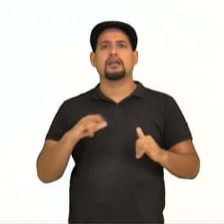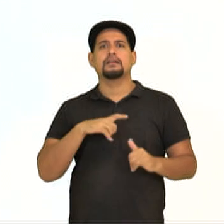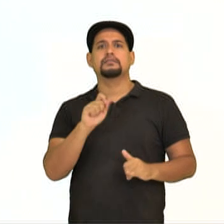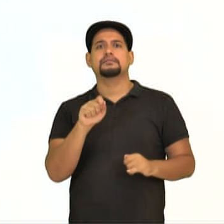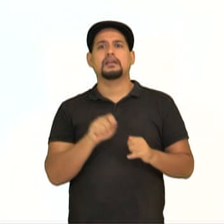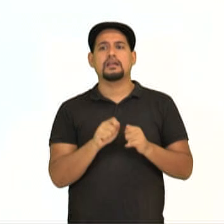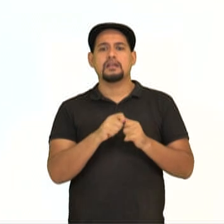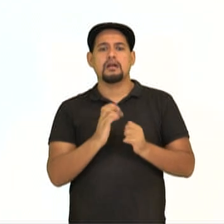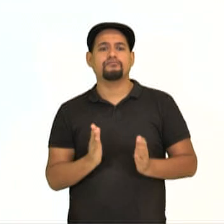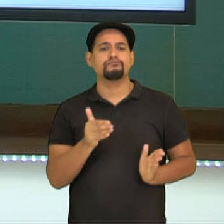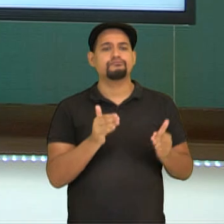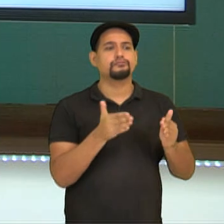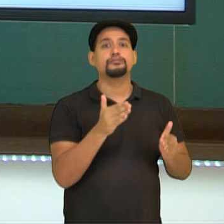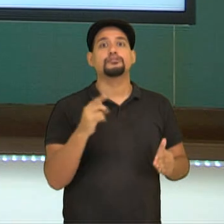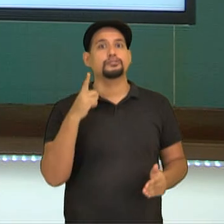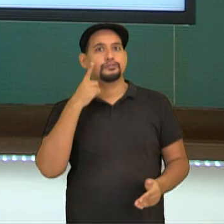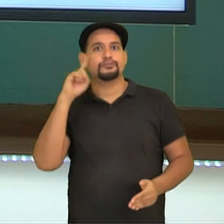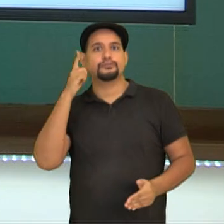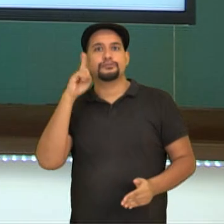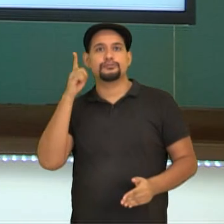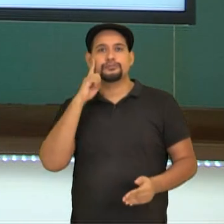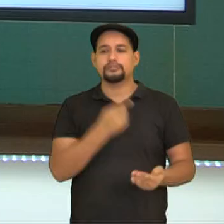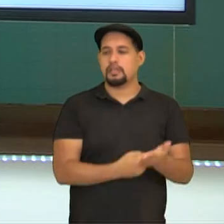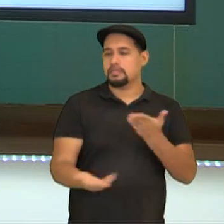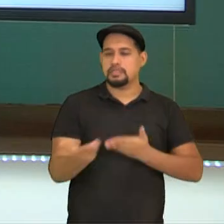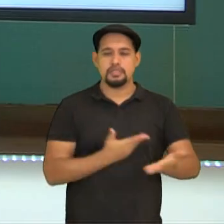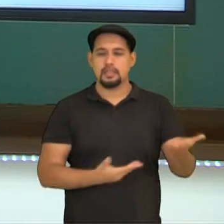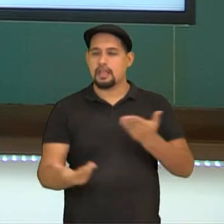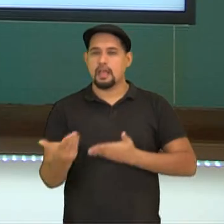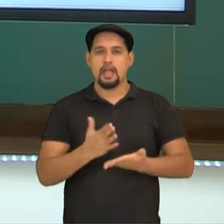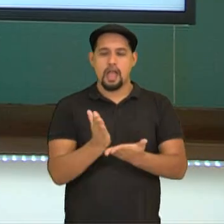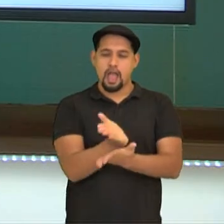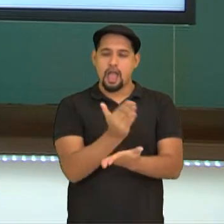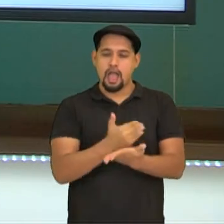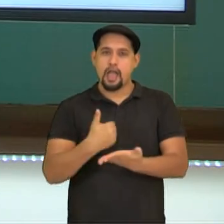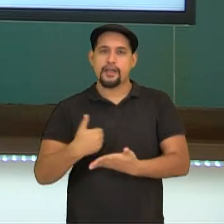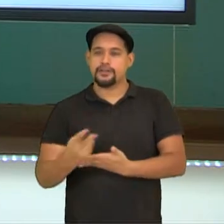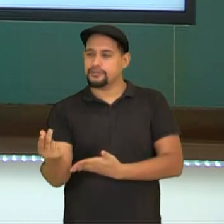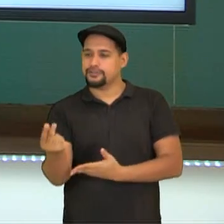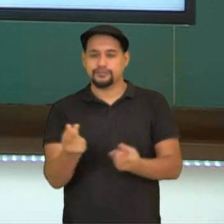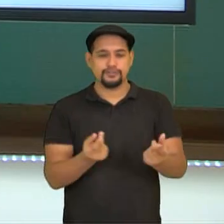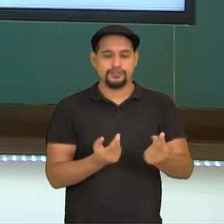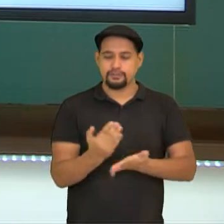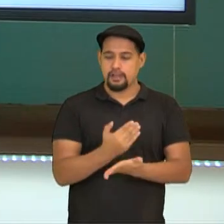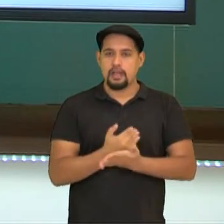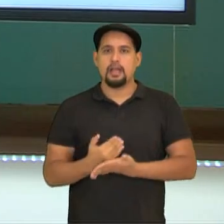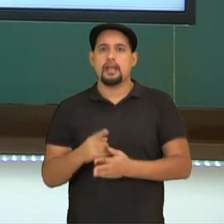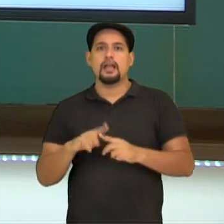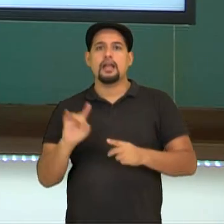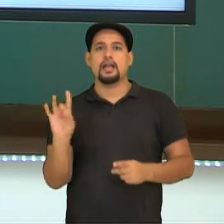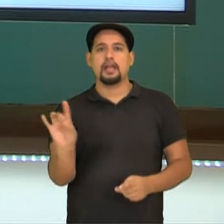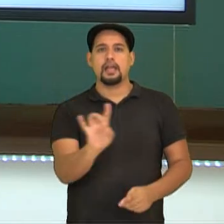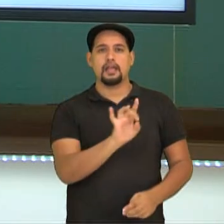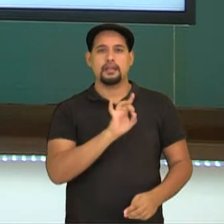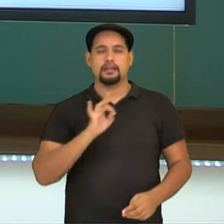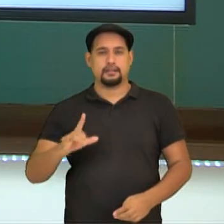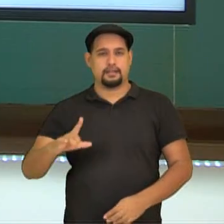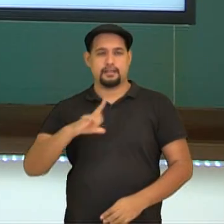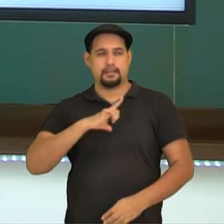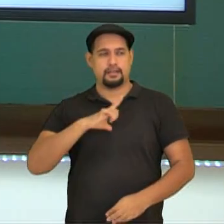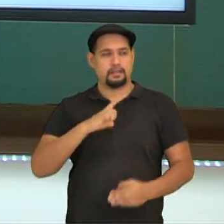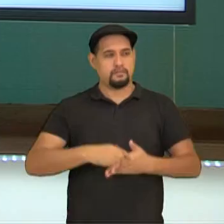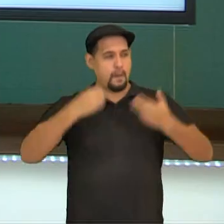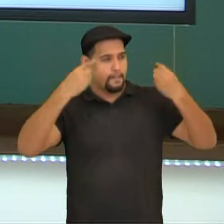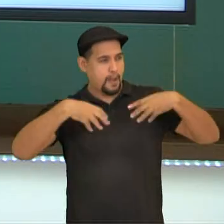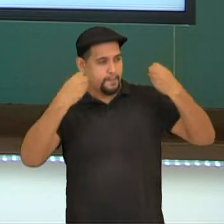resolveram aparecer no dia da partilha, no dia da herança, da abertura do testamento. E cada um veio com a sua